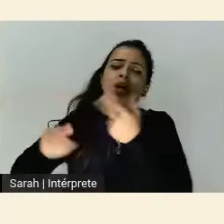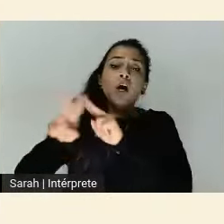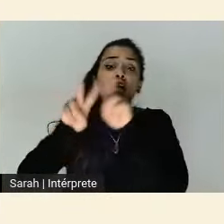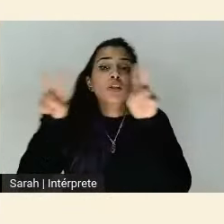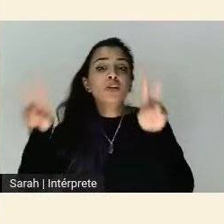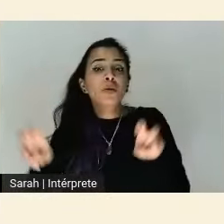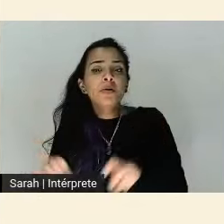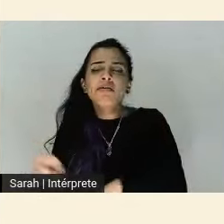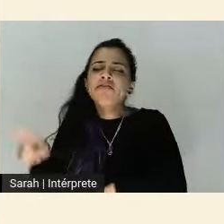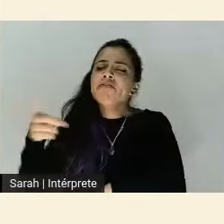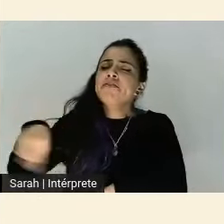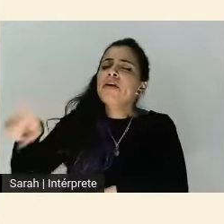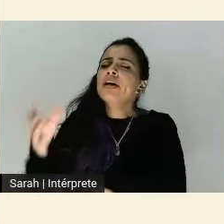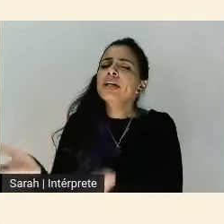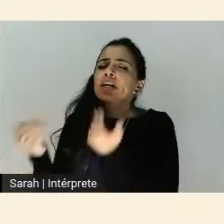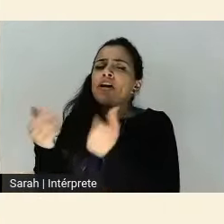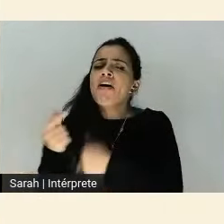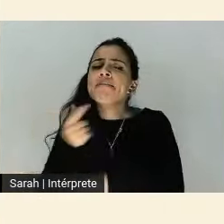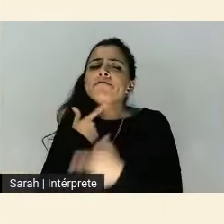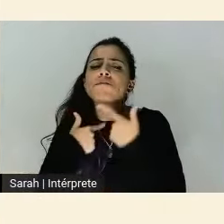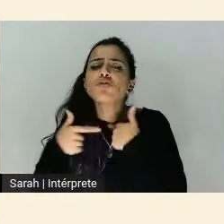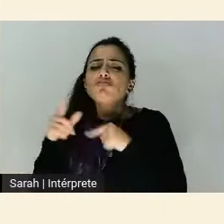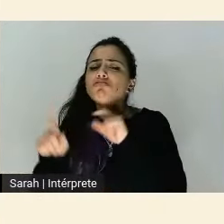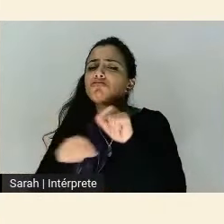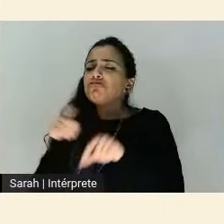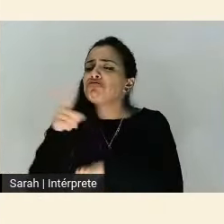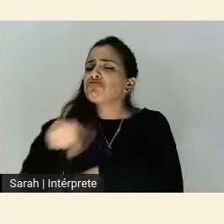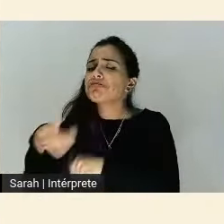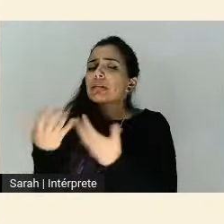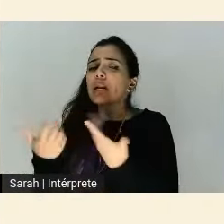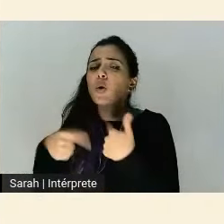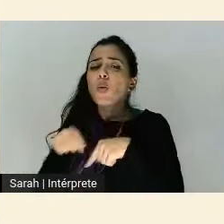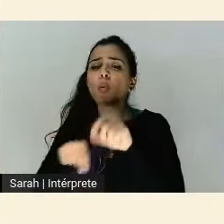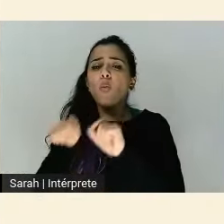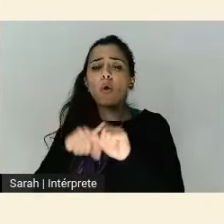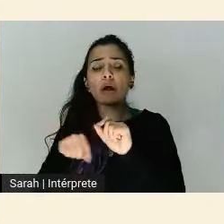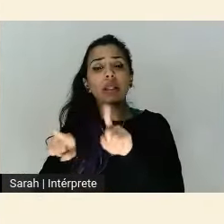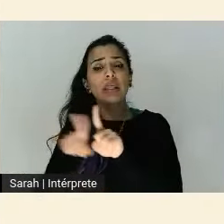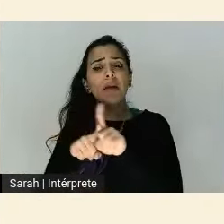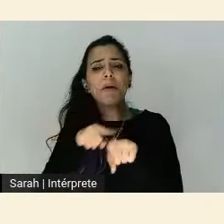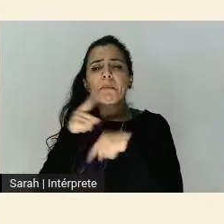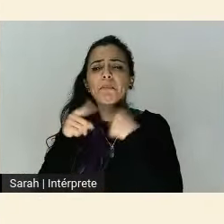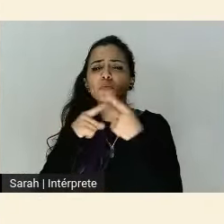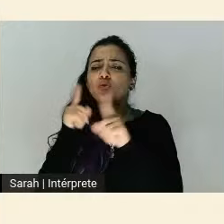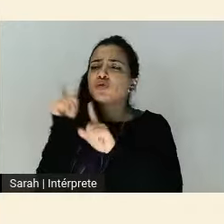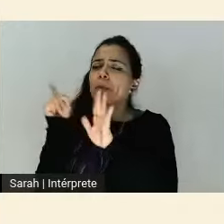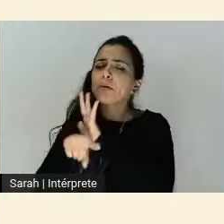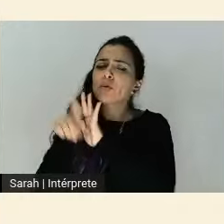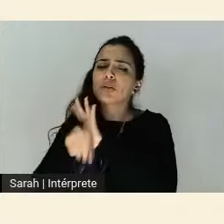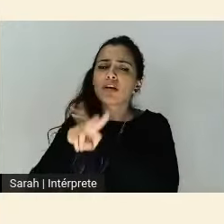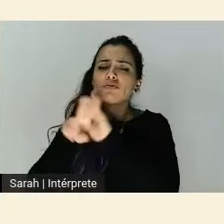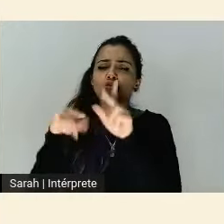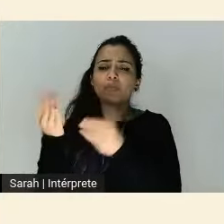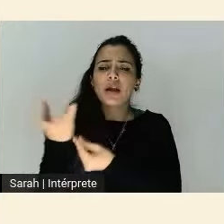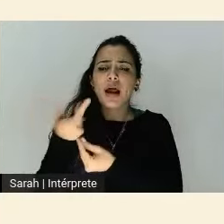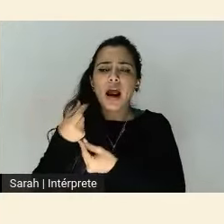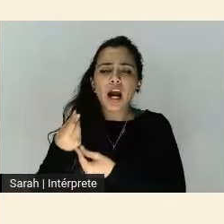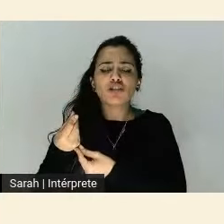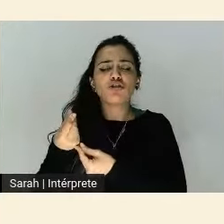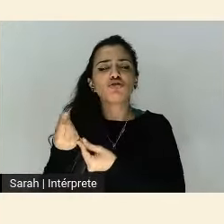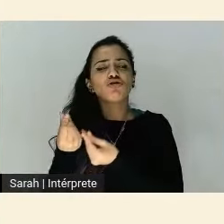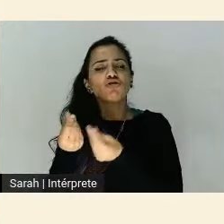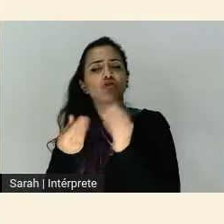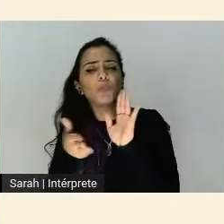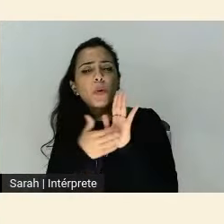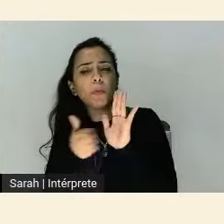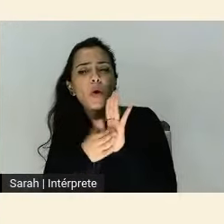queriam aqueles jovens do Sul, questionavam sobre o movimento nas artes, na literatura, suas propostas, seu